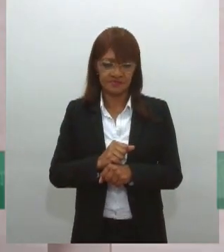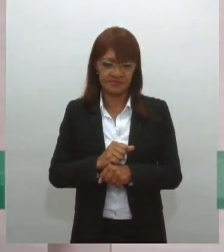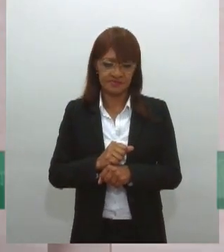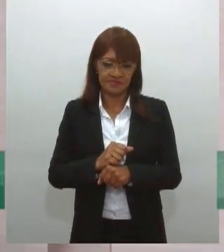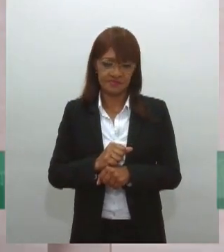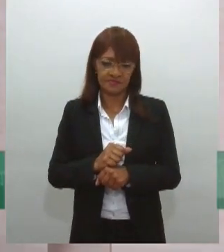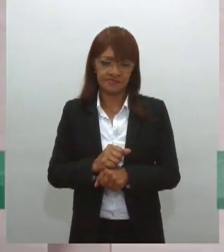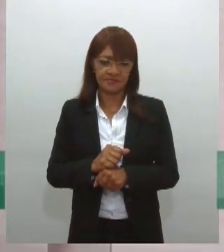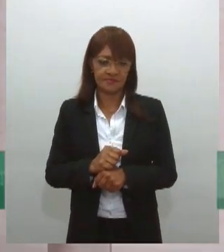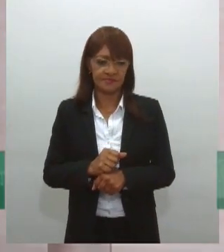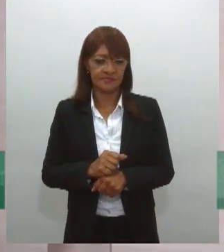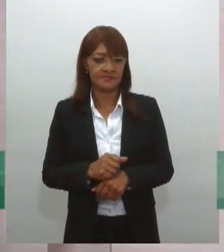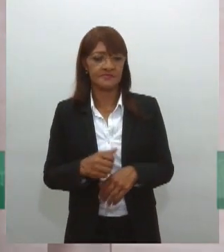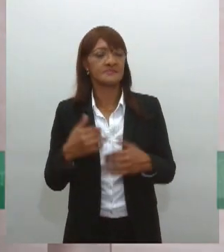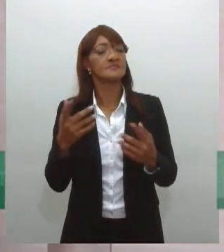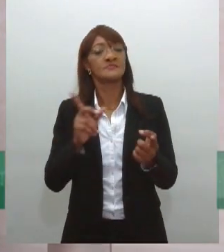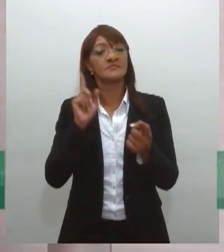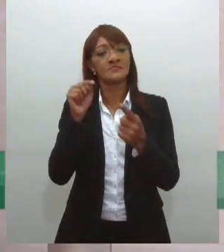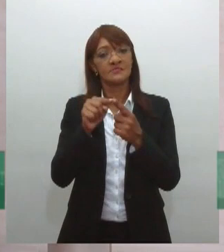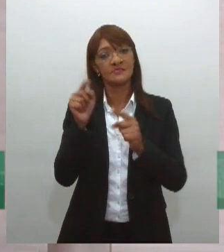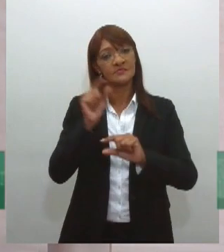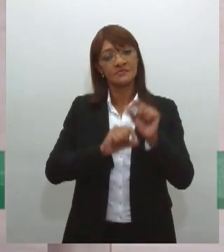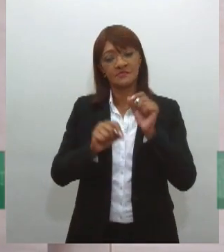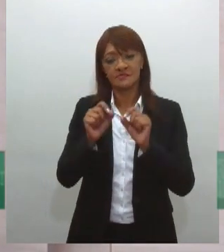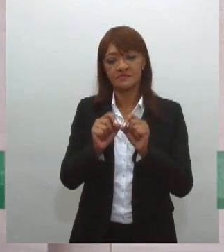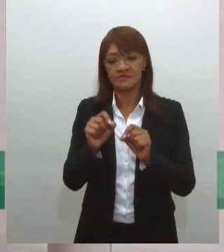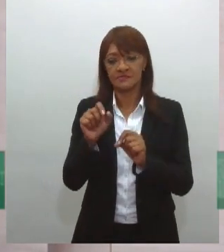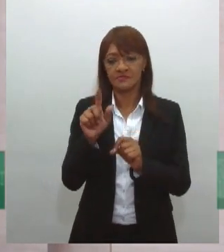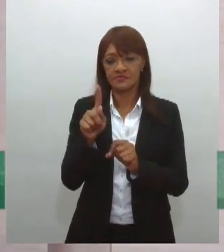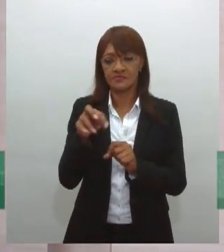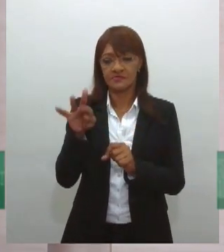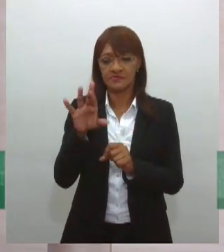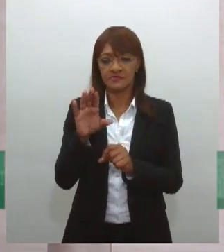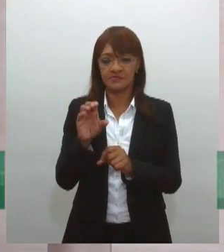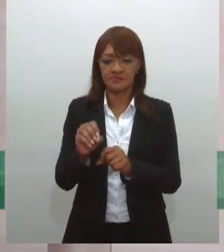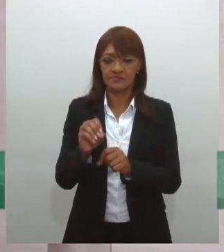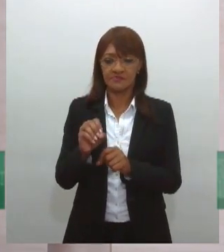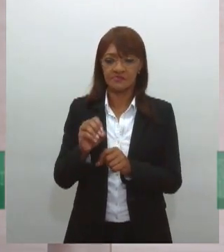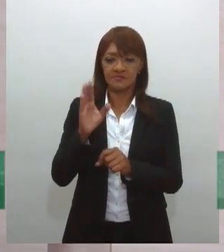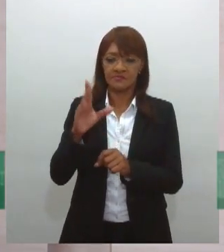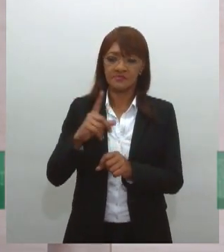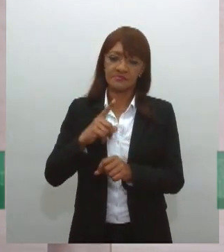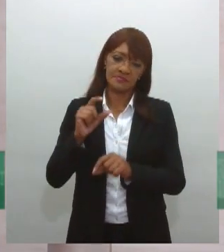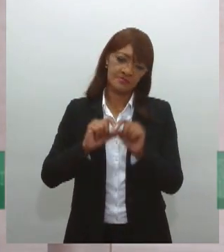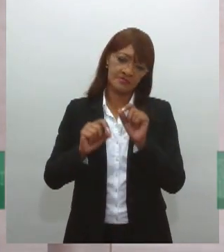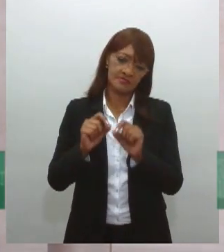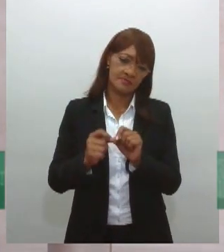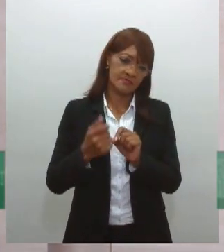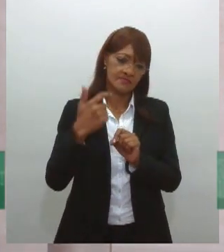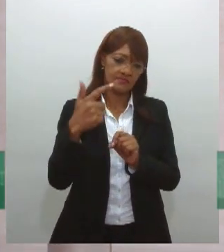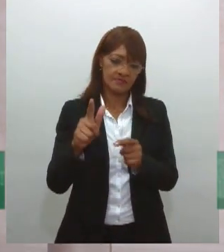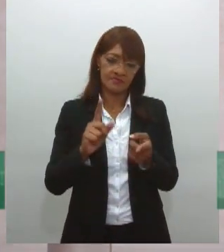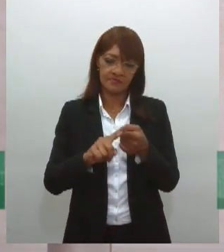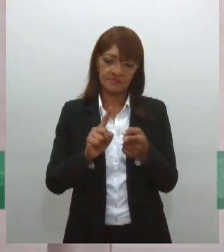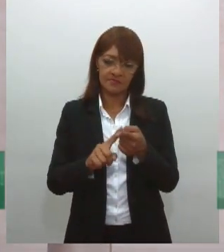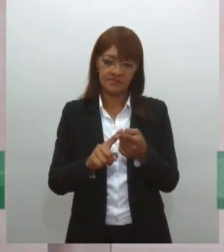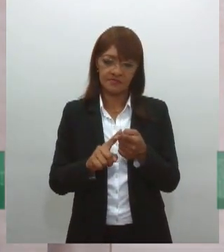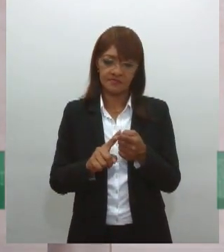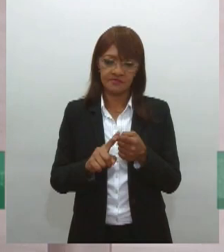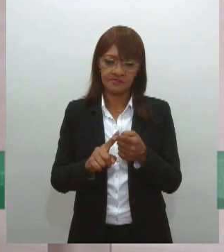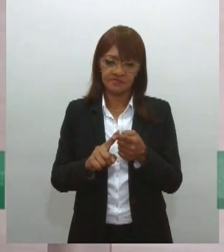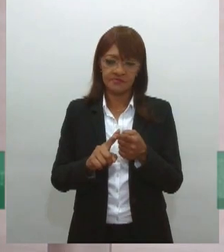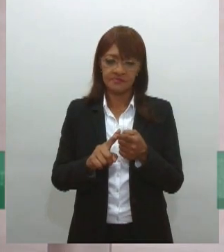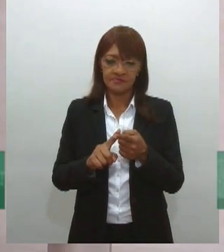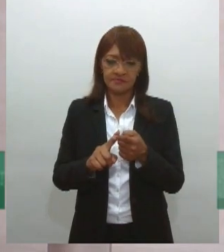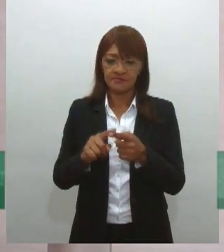A ideia, né, o pensamento do Gilberto Gil implica, assim como em outras áreas da cultura, da outras áreas, né, da sociedade,